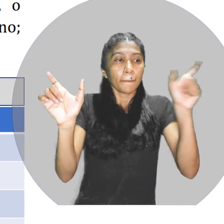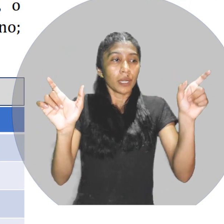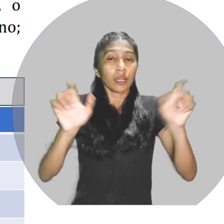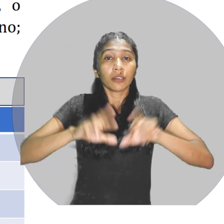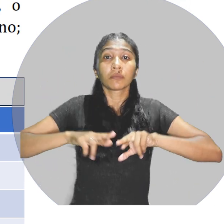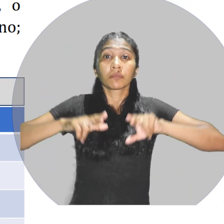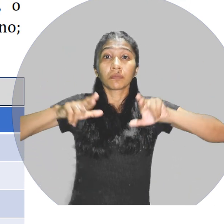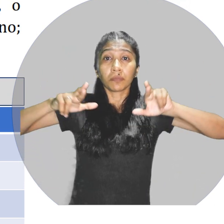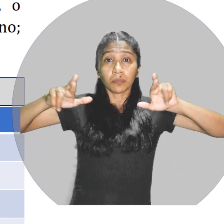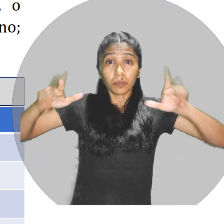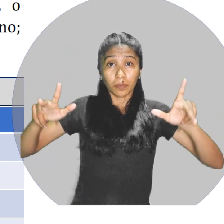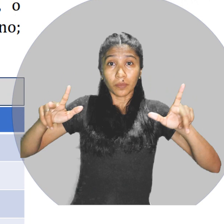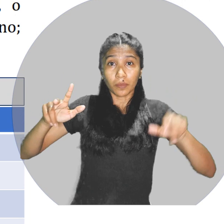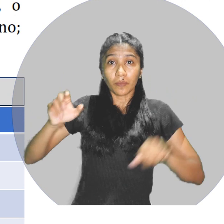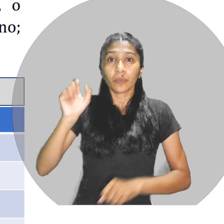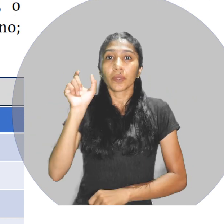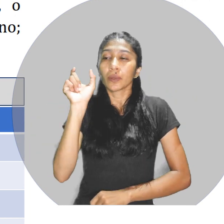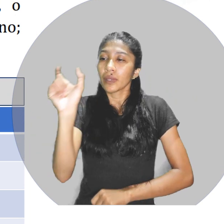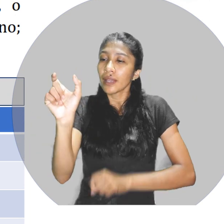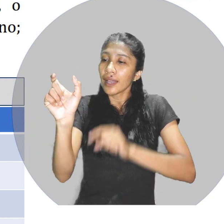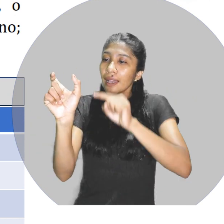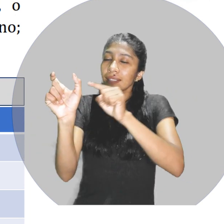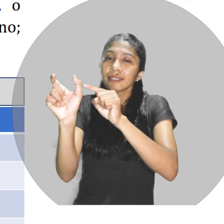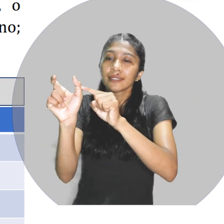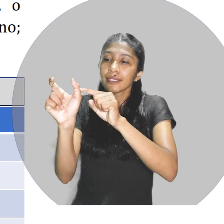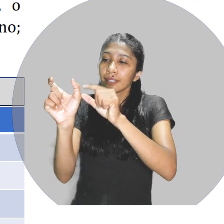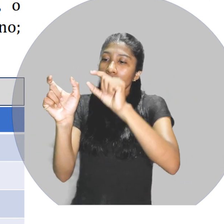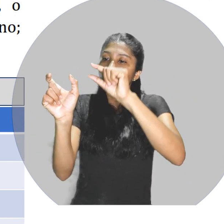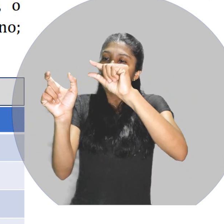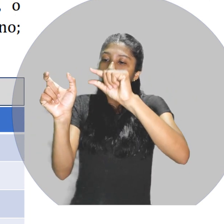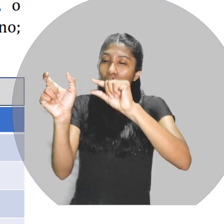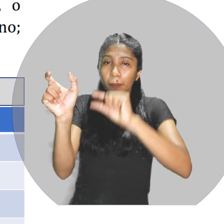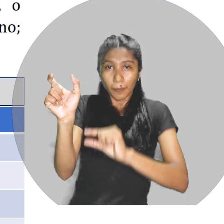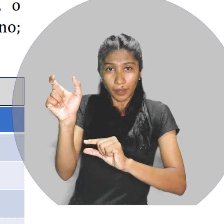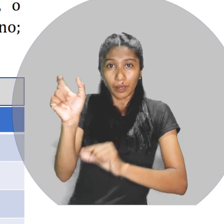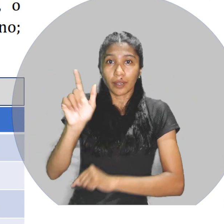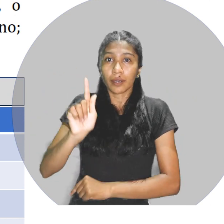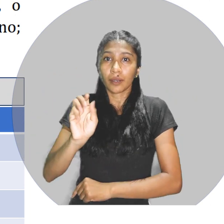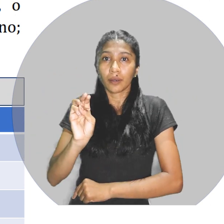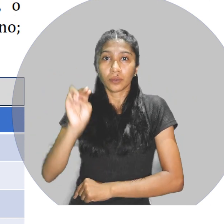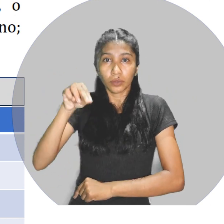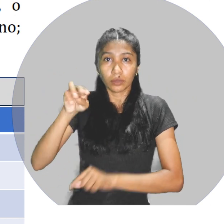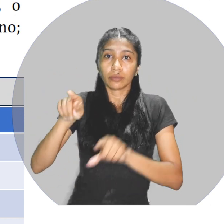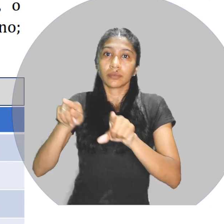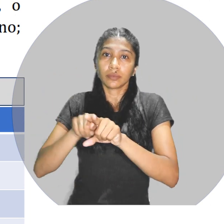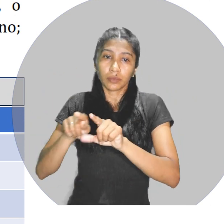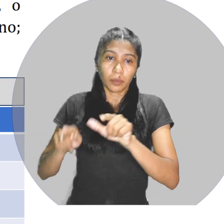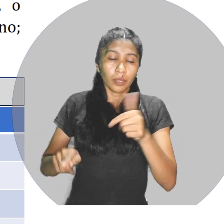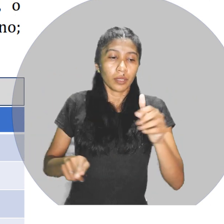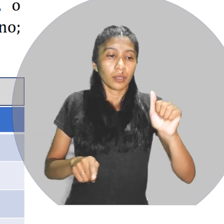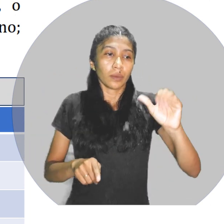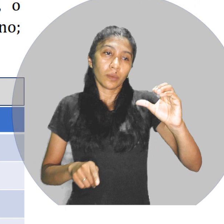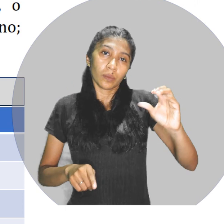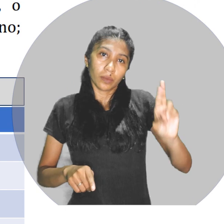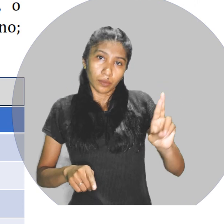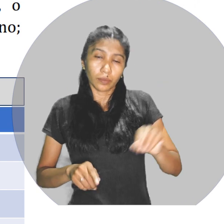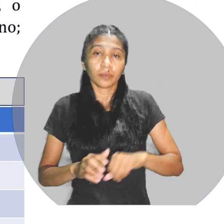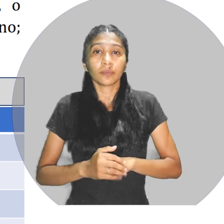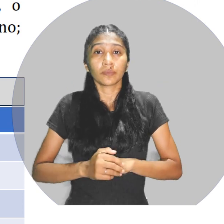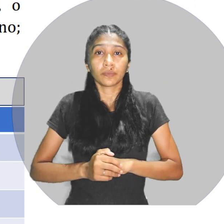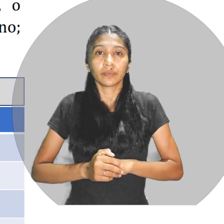mudança no radical a partir do genitivo e acusativo, como é o caso